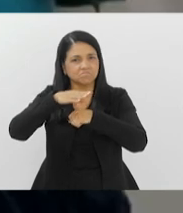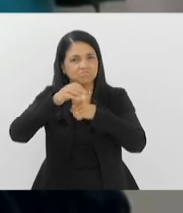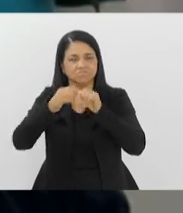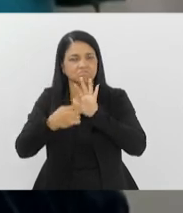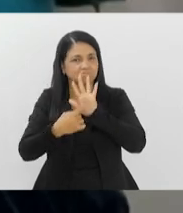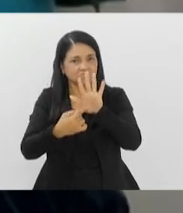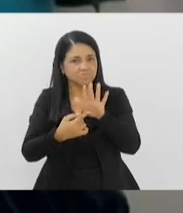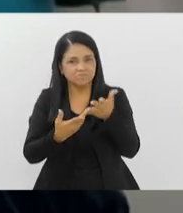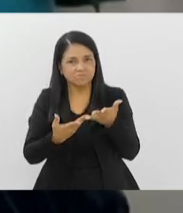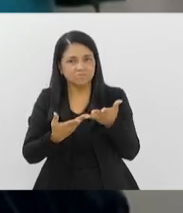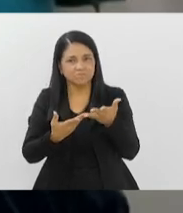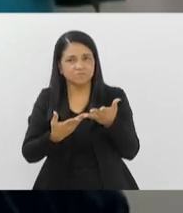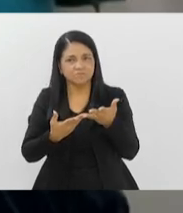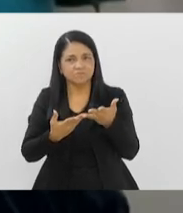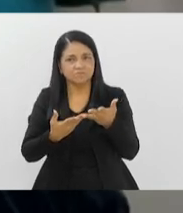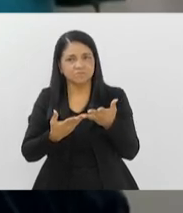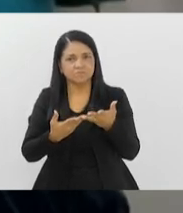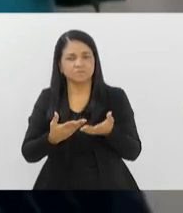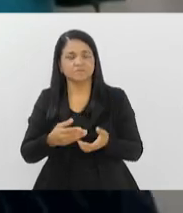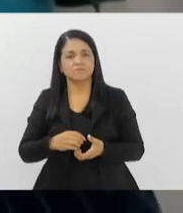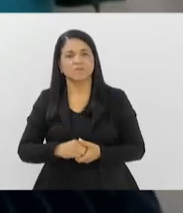eu...